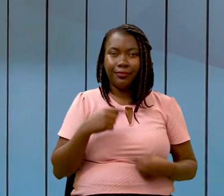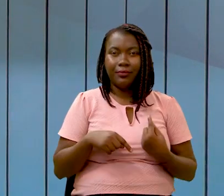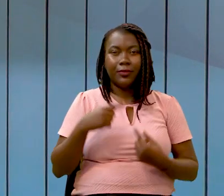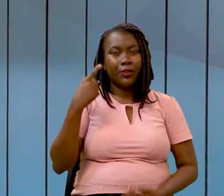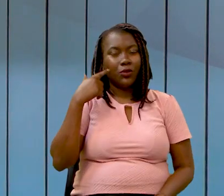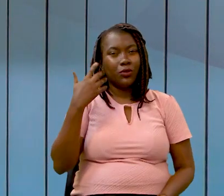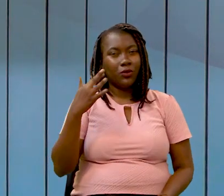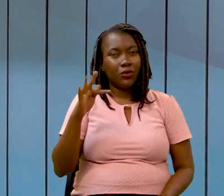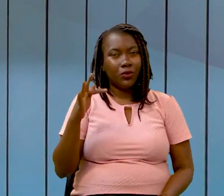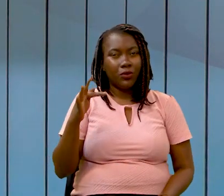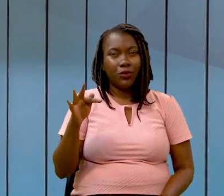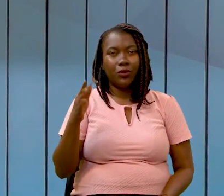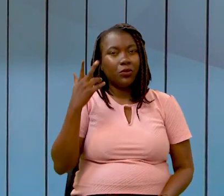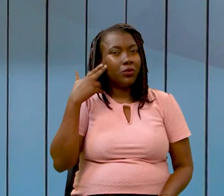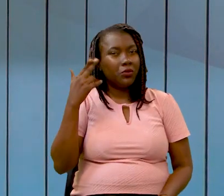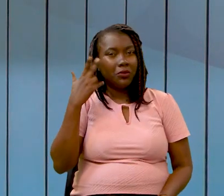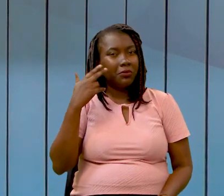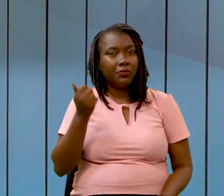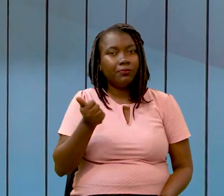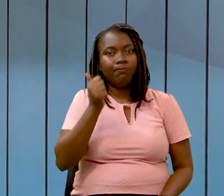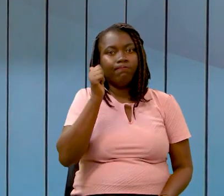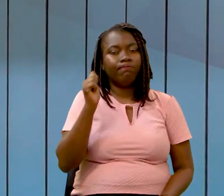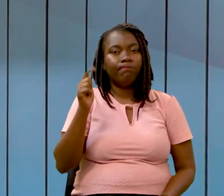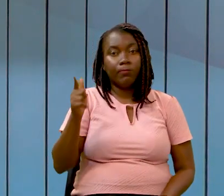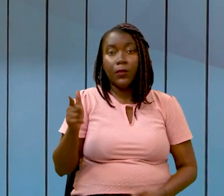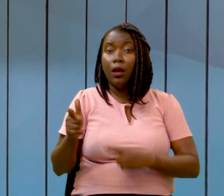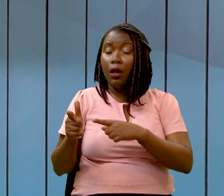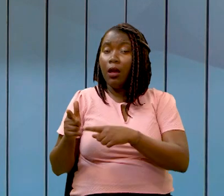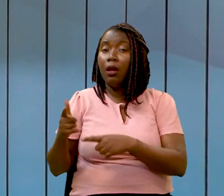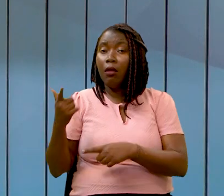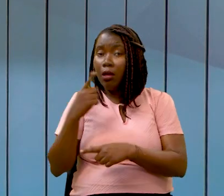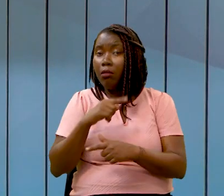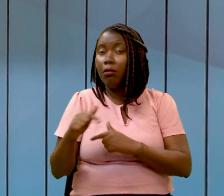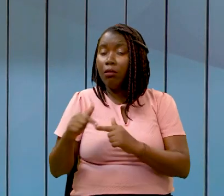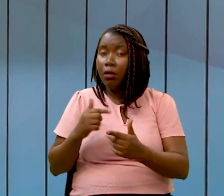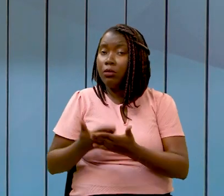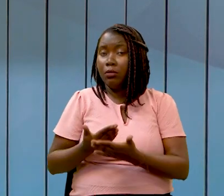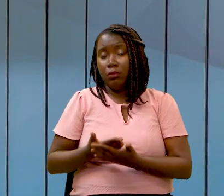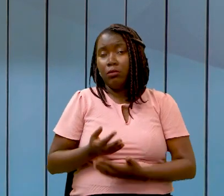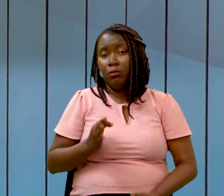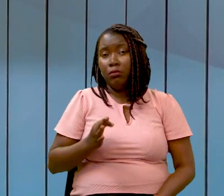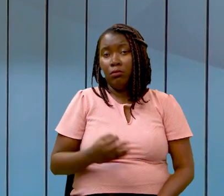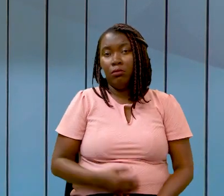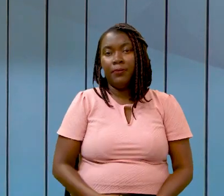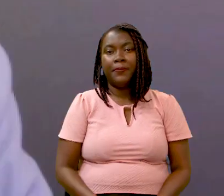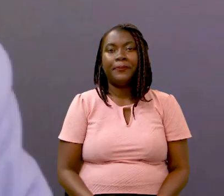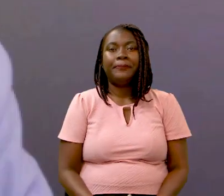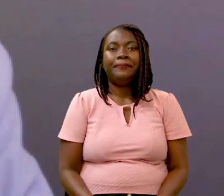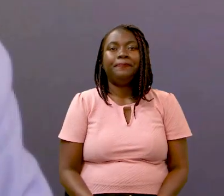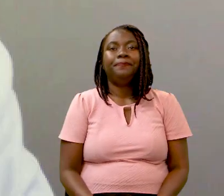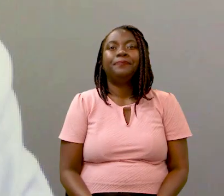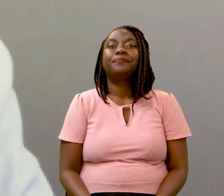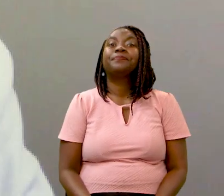uma dor de cabeça mais comum, né, que você consegue trabalhar, estudar, não é isso também?